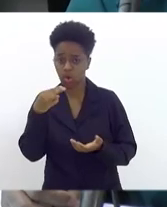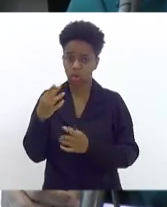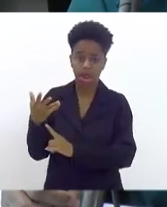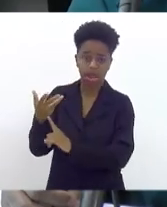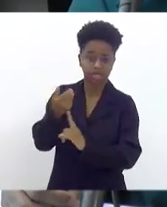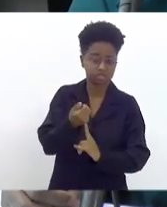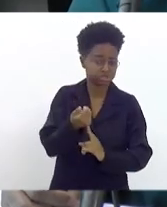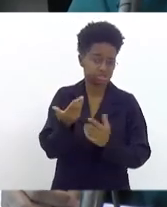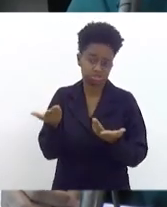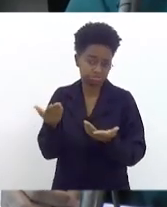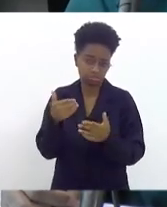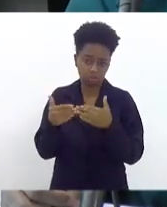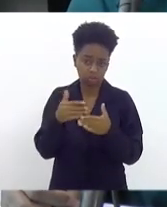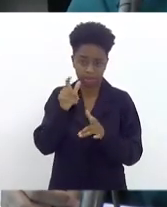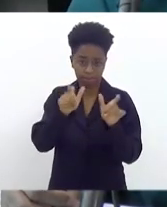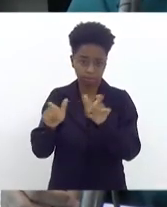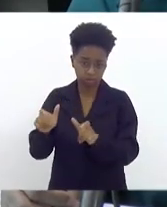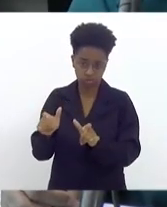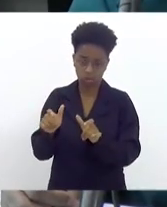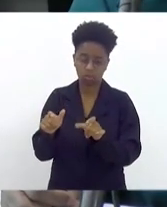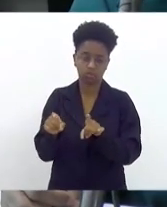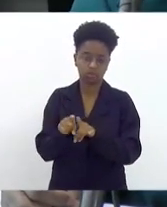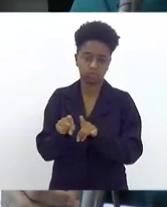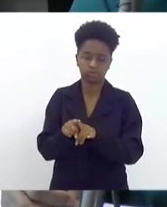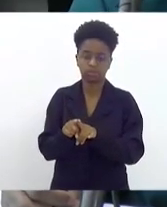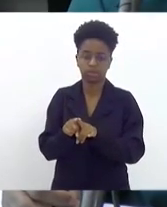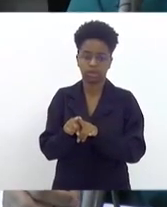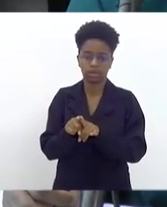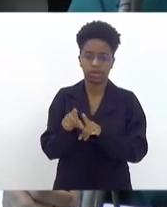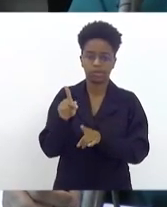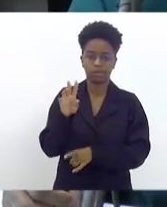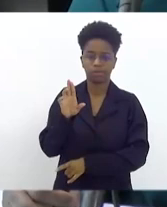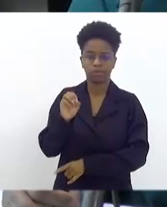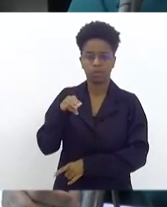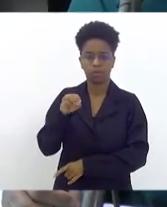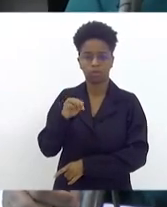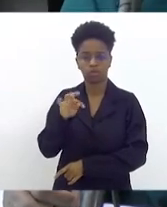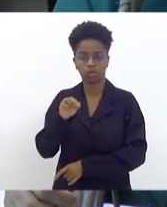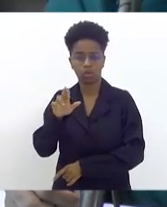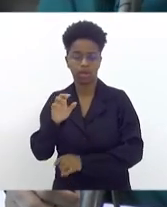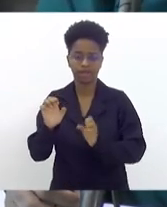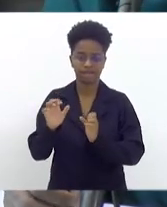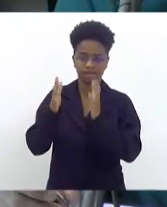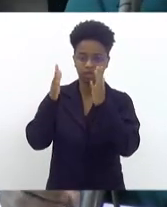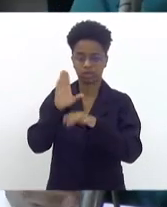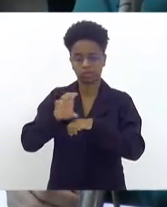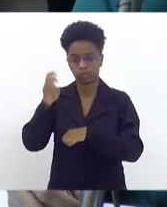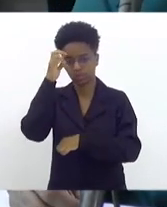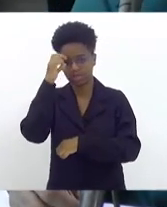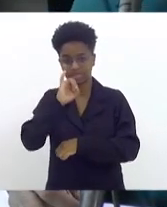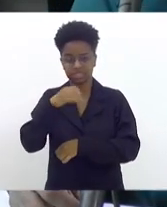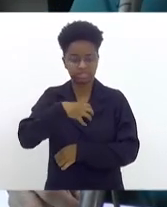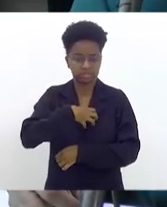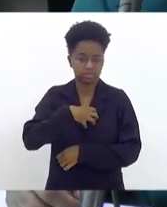artistas ou qualquer pessoa, agente, ou promotores de eventos culturais que tenham se